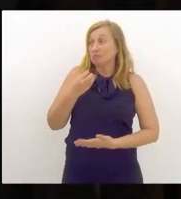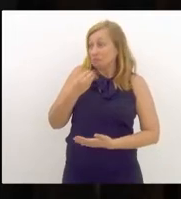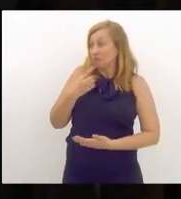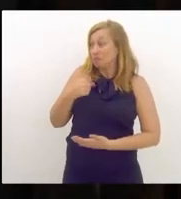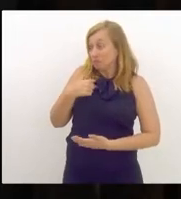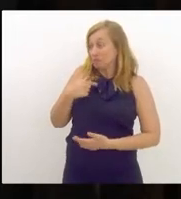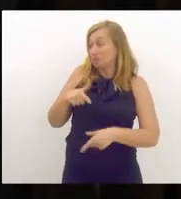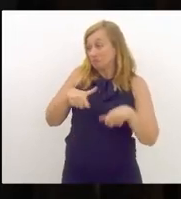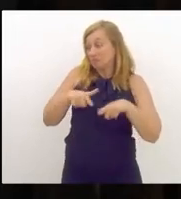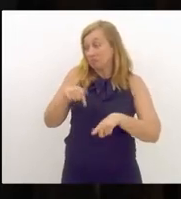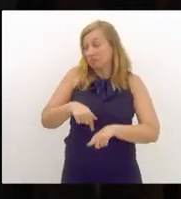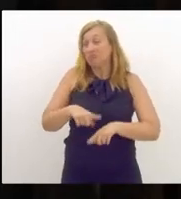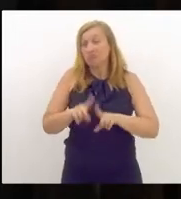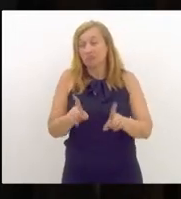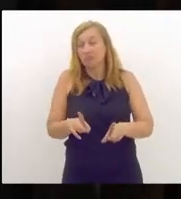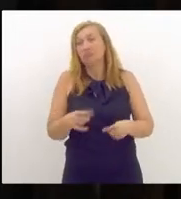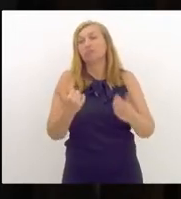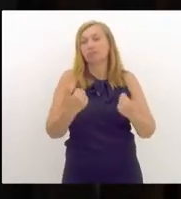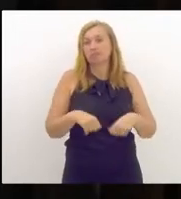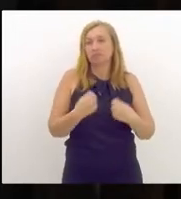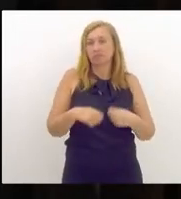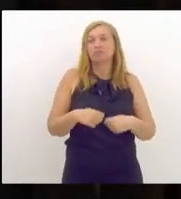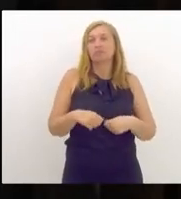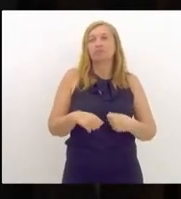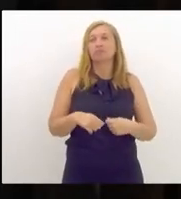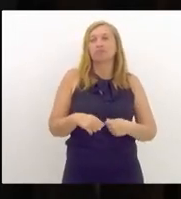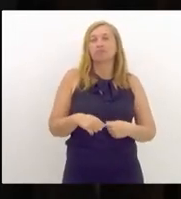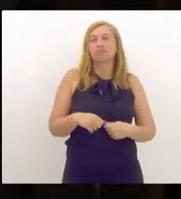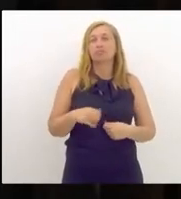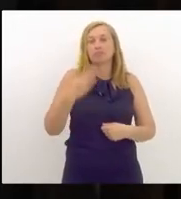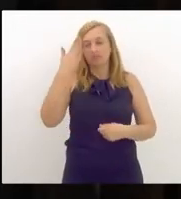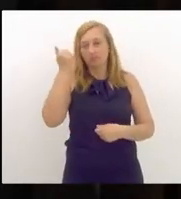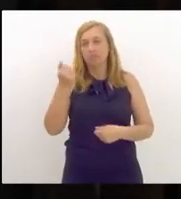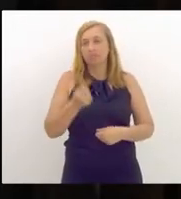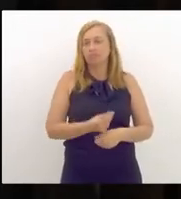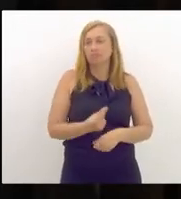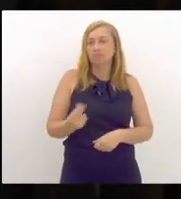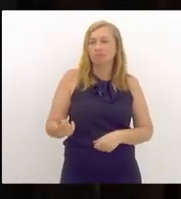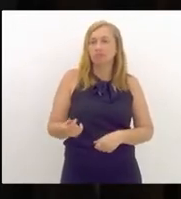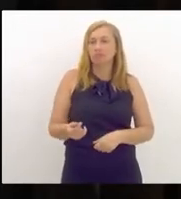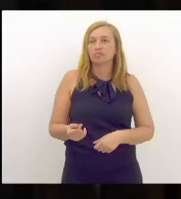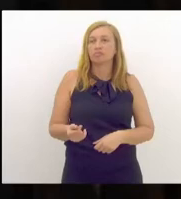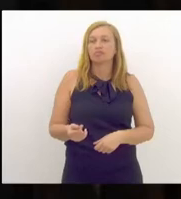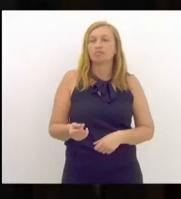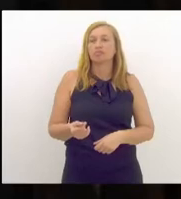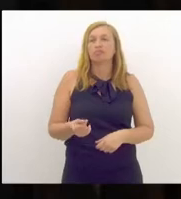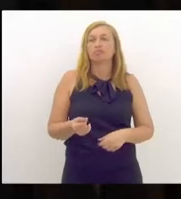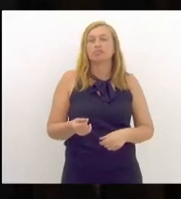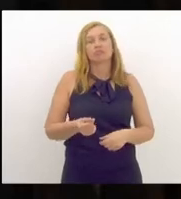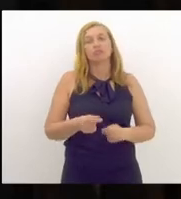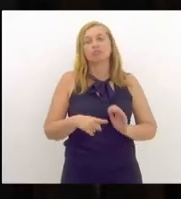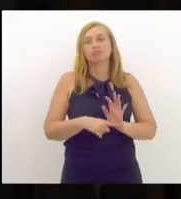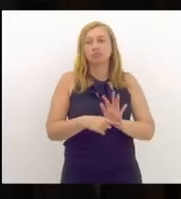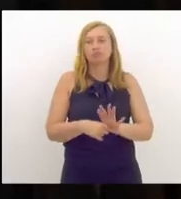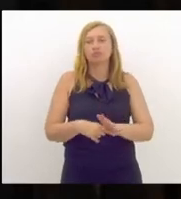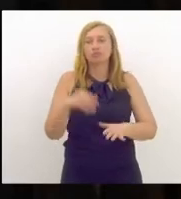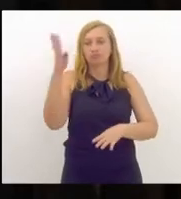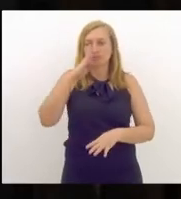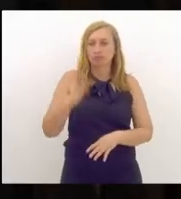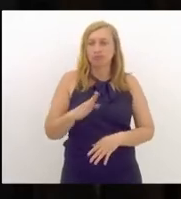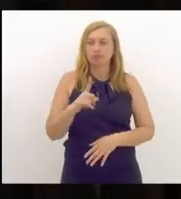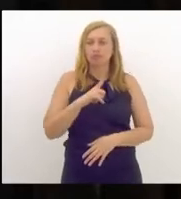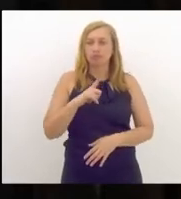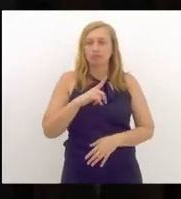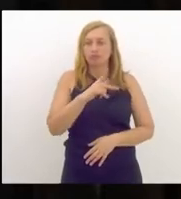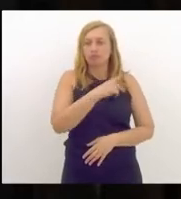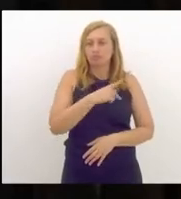é mas a gente precisa ver como a gente sai dessa situação contigo o Brasil dessa situação Ainda bem que nós tivemos